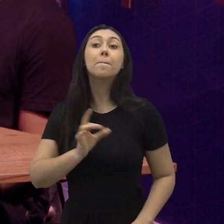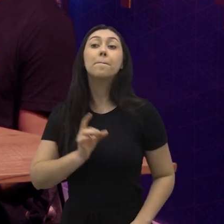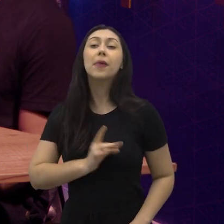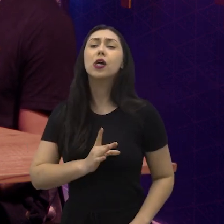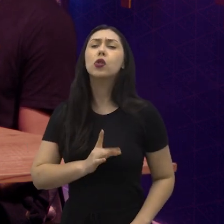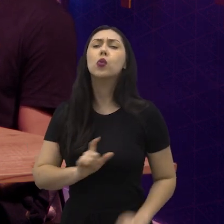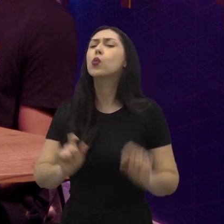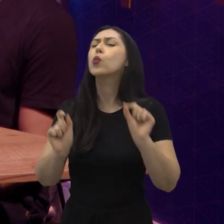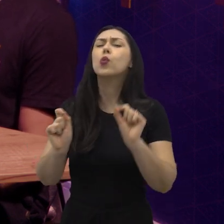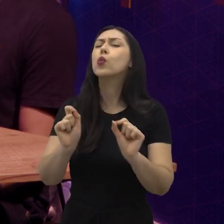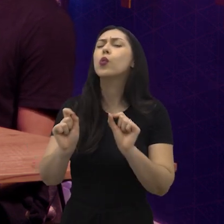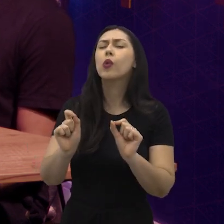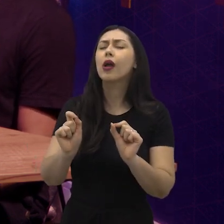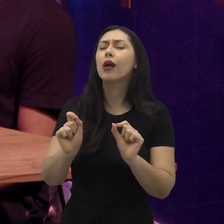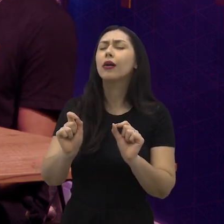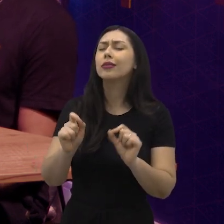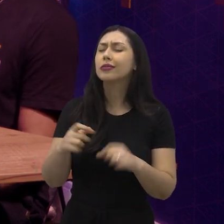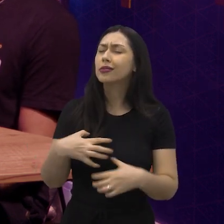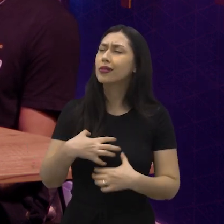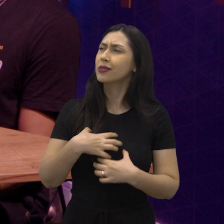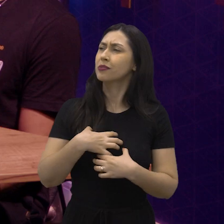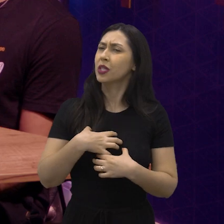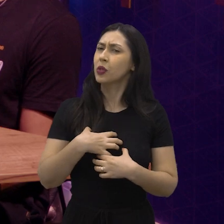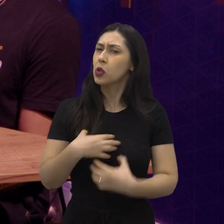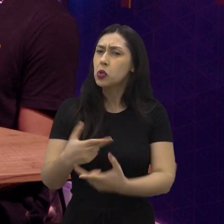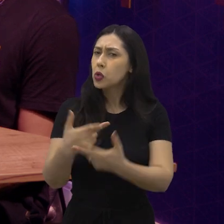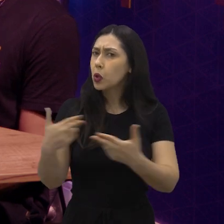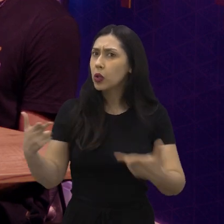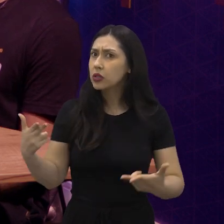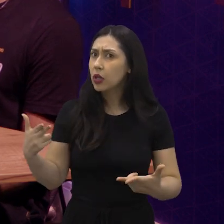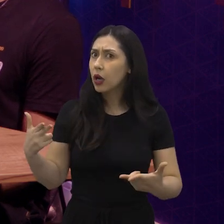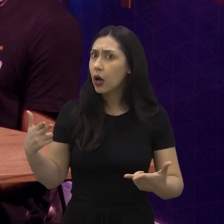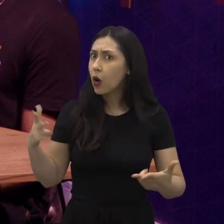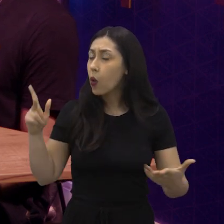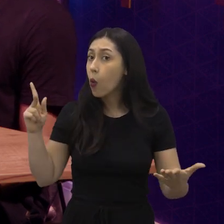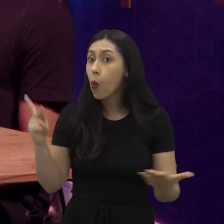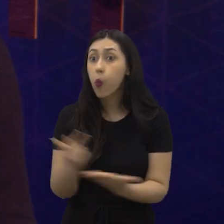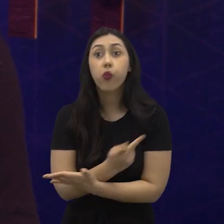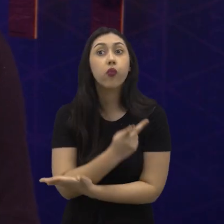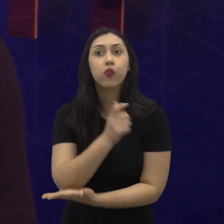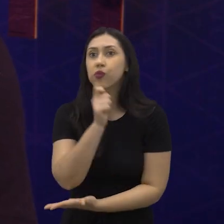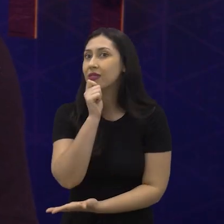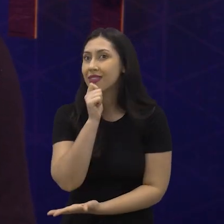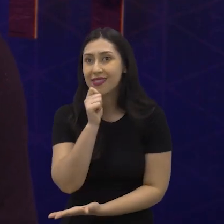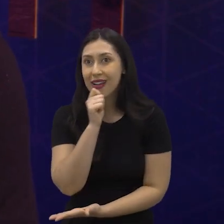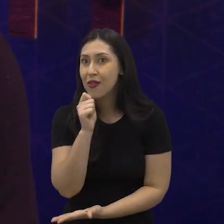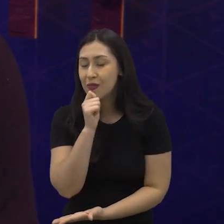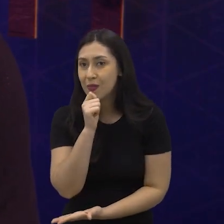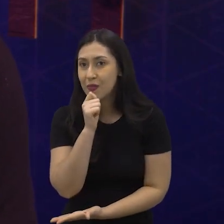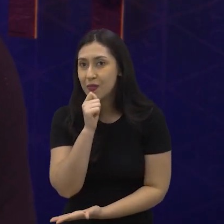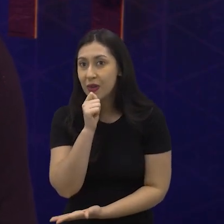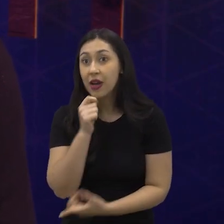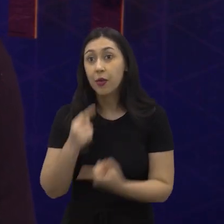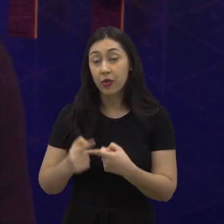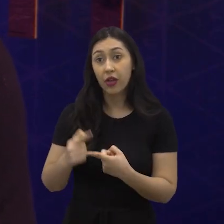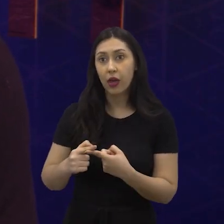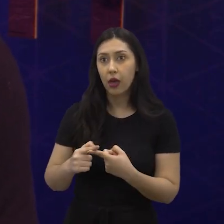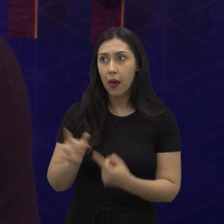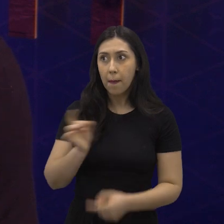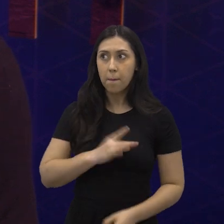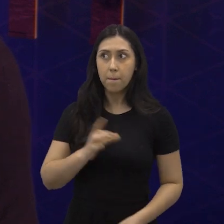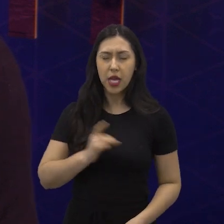ele é o sentimento de algo que não foi revelado ainda. E aí, depois que é revelado esse